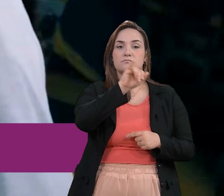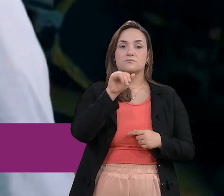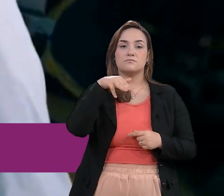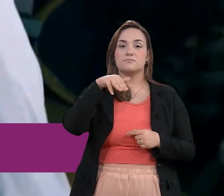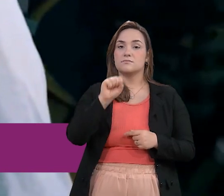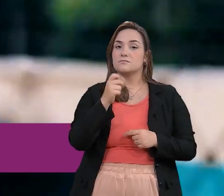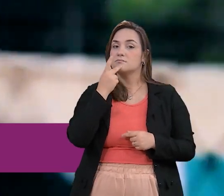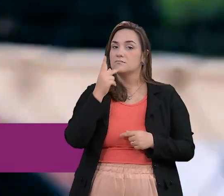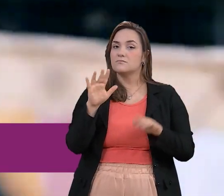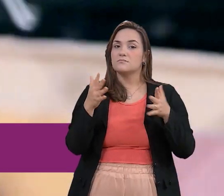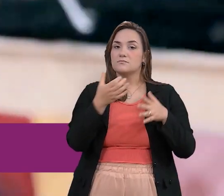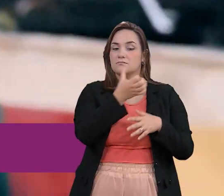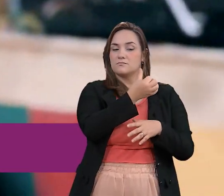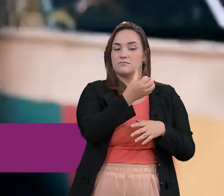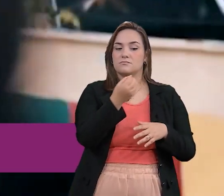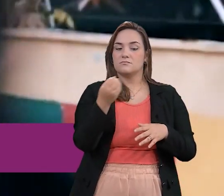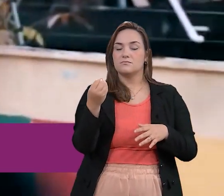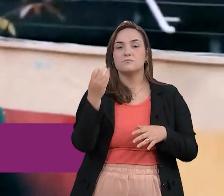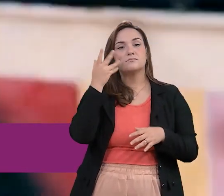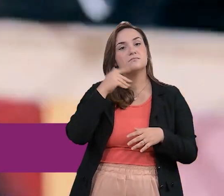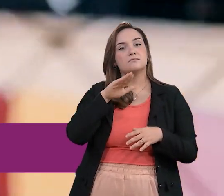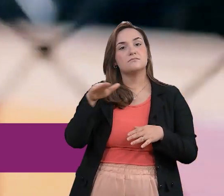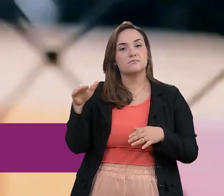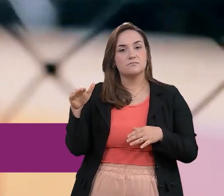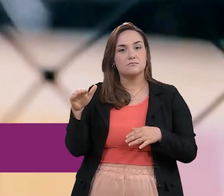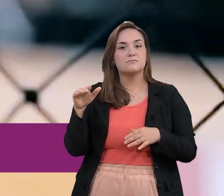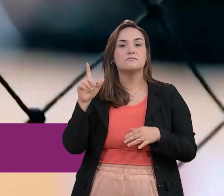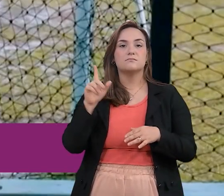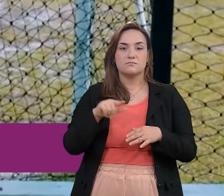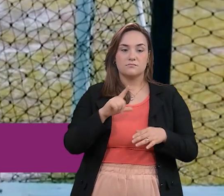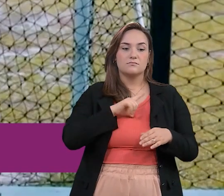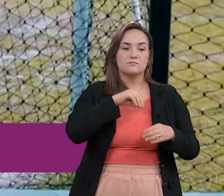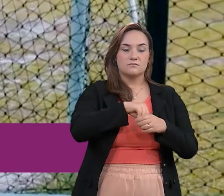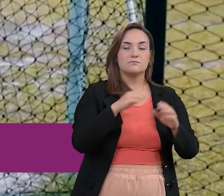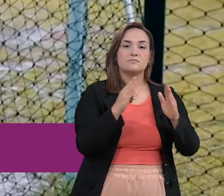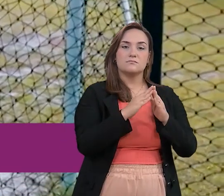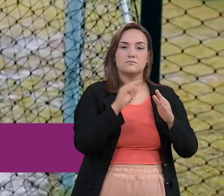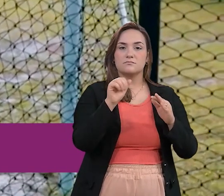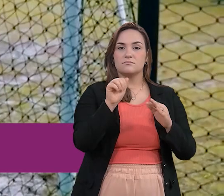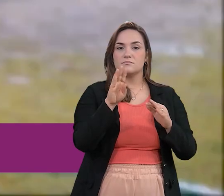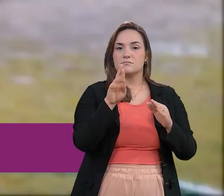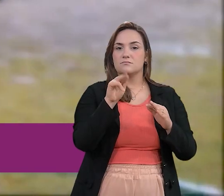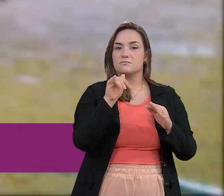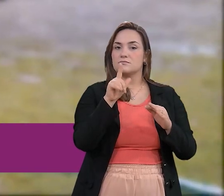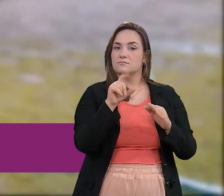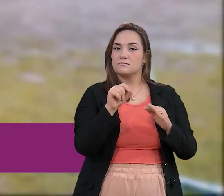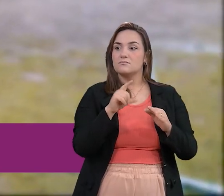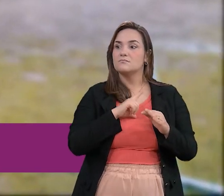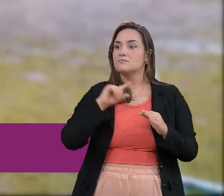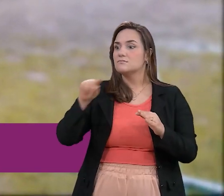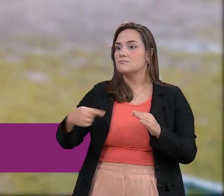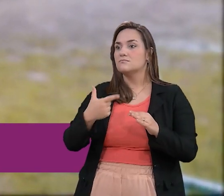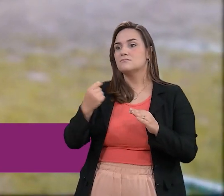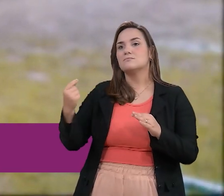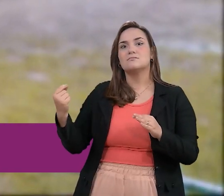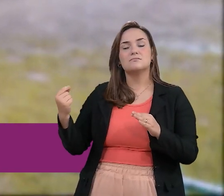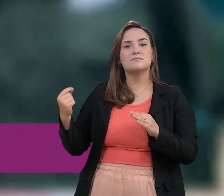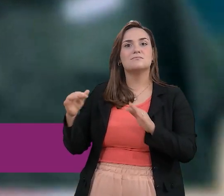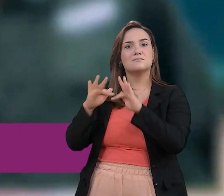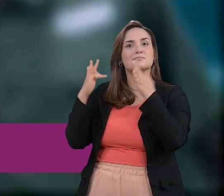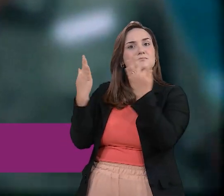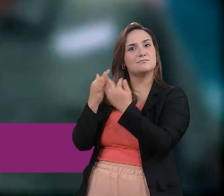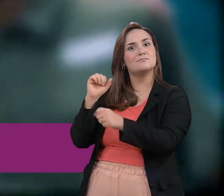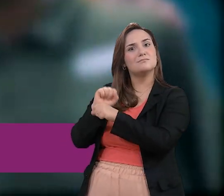tjms aproximadamente 600 crianças estão atualmente sob cuidados institucionais enquanto cerca de 1200